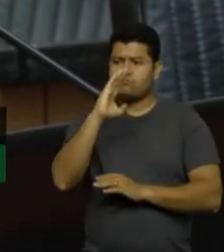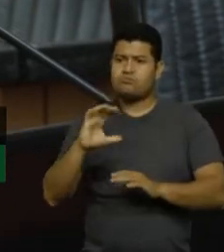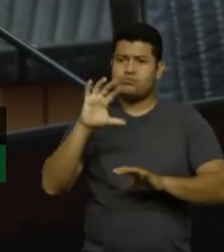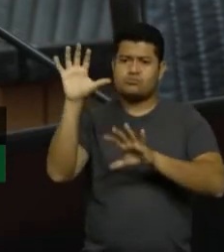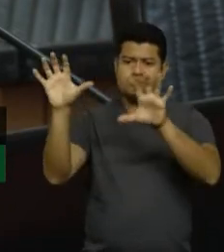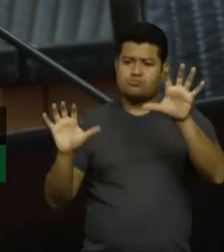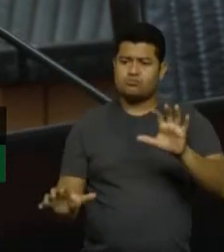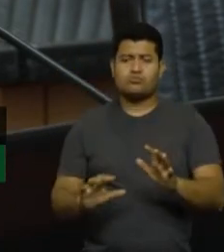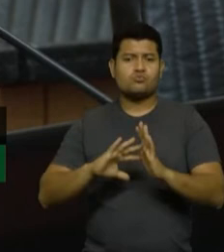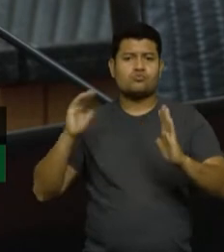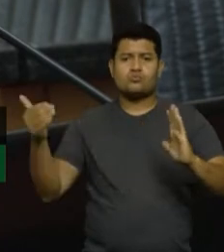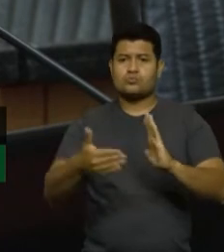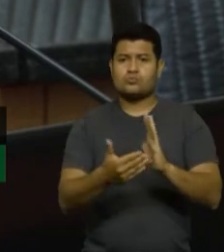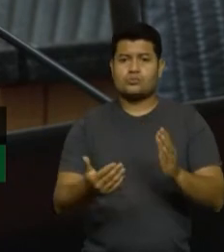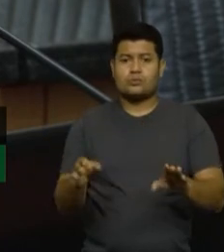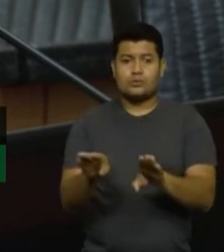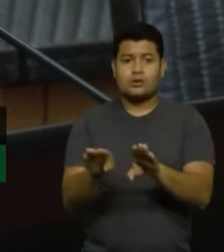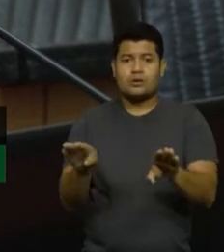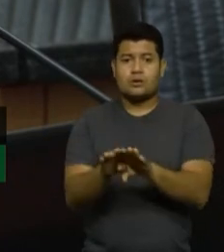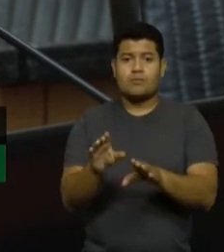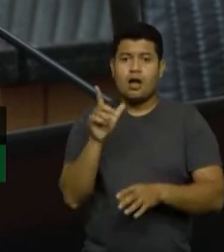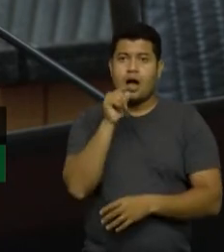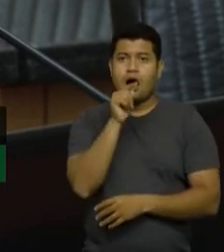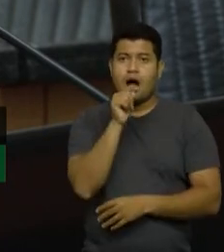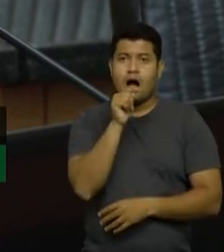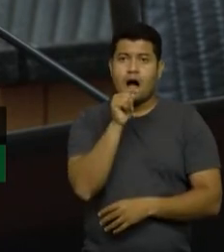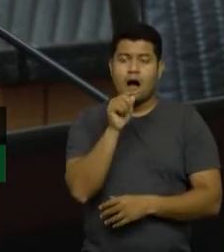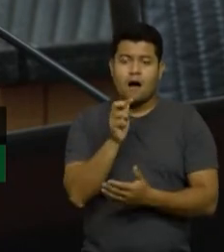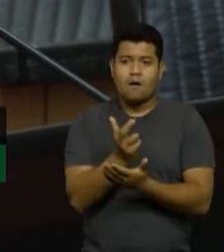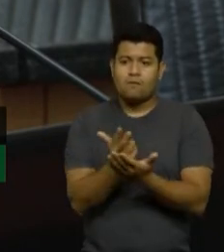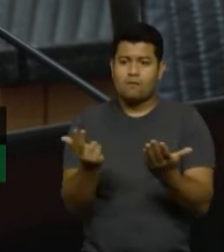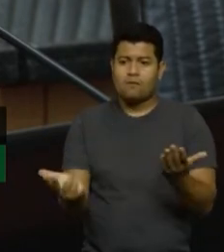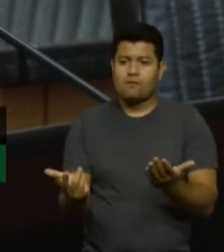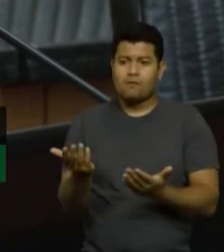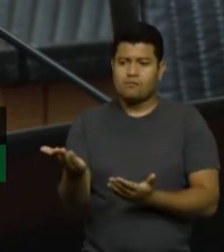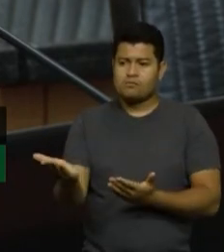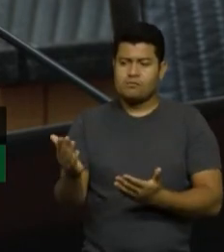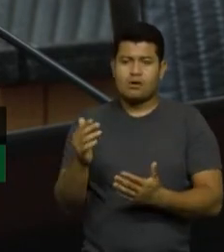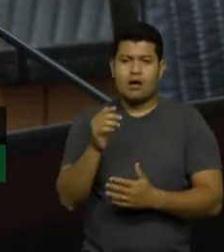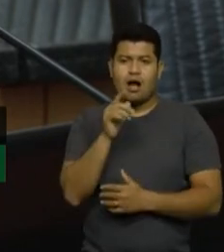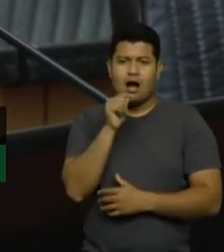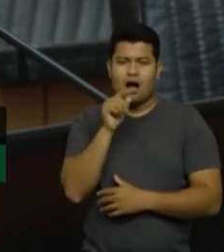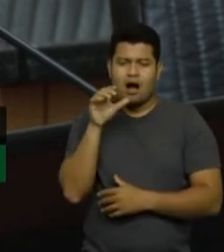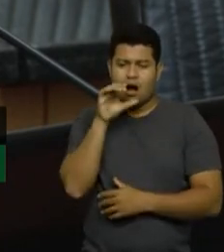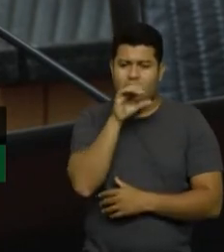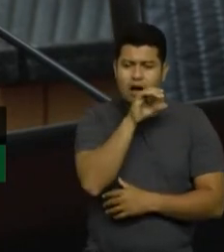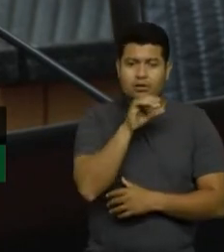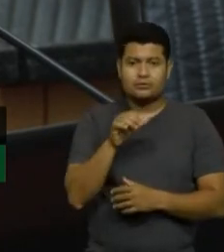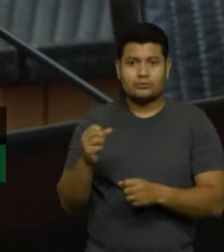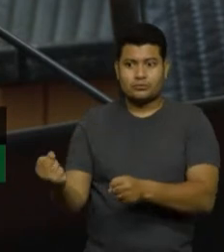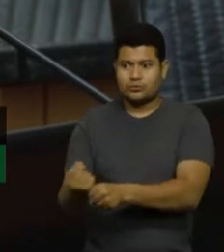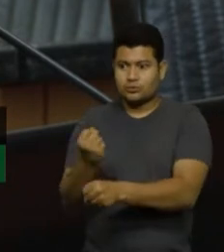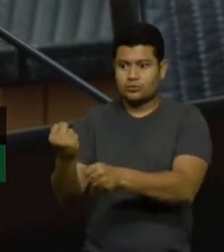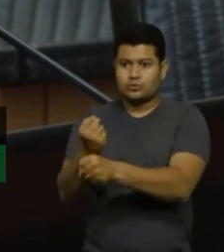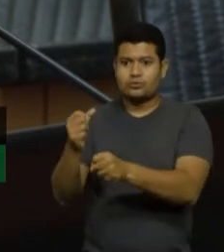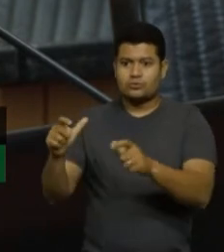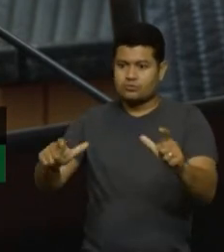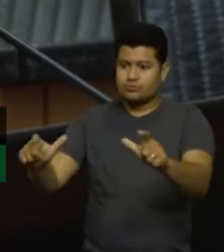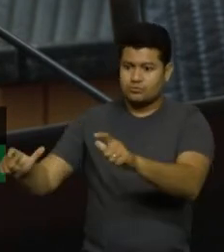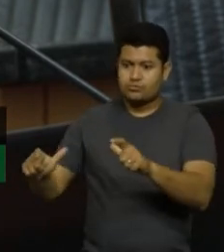termais que estão sendo construídas com recursos exclusivos do município também, oferecendo e